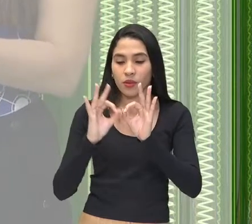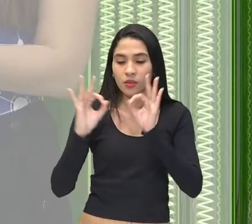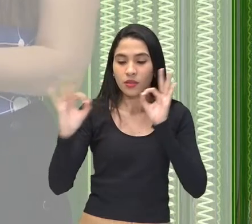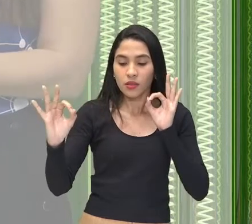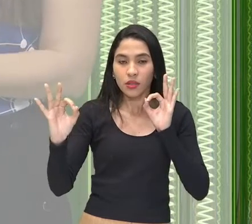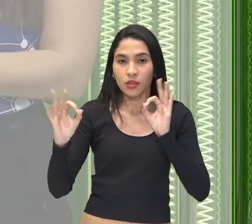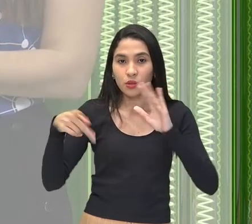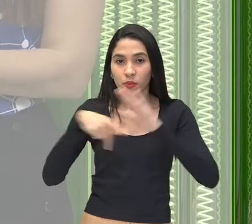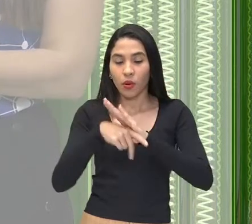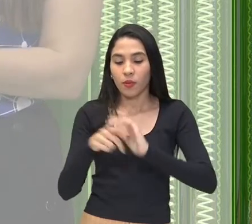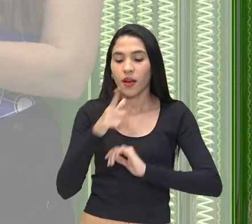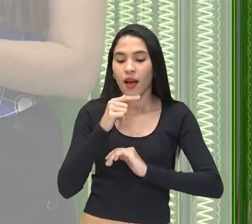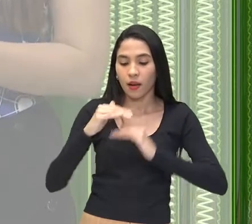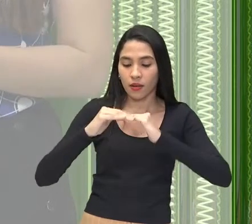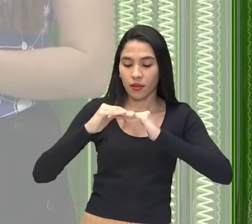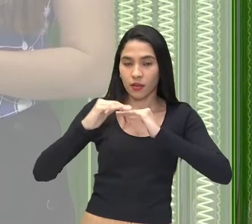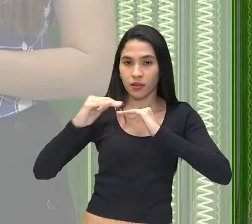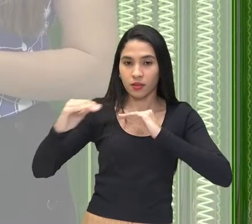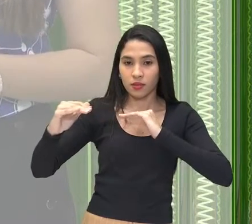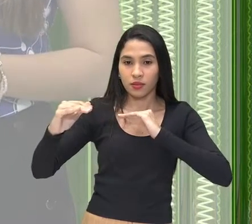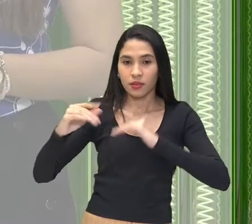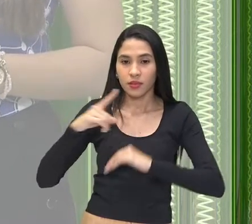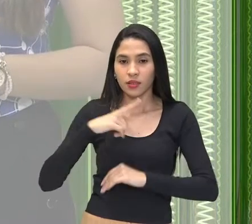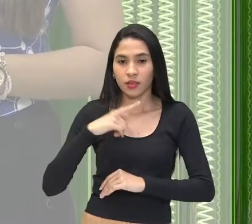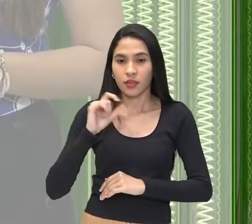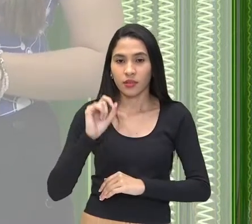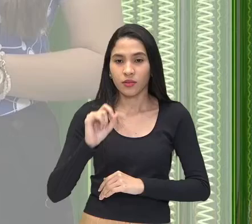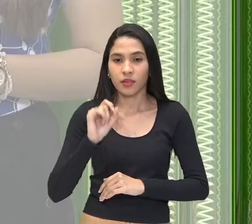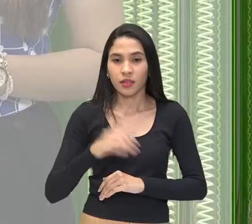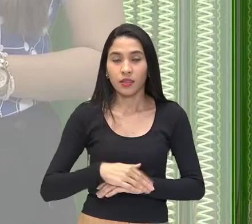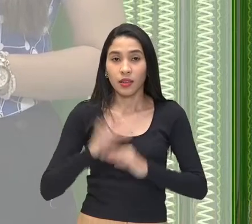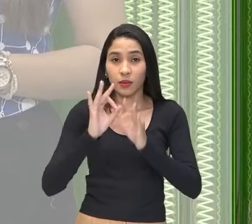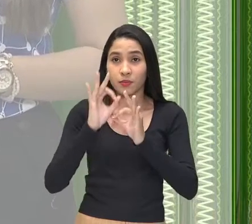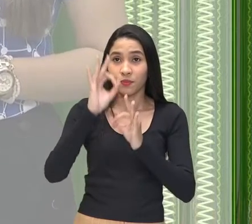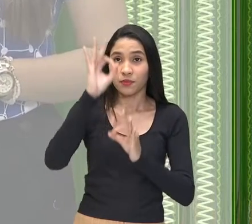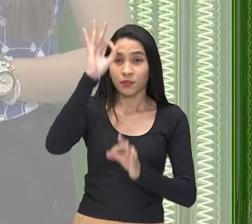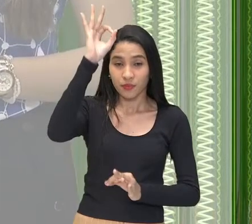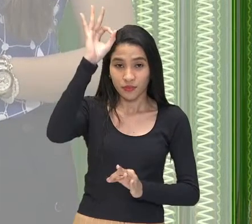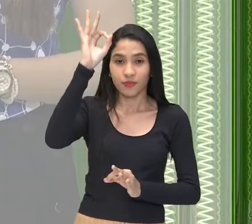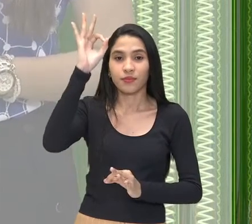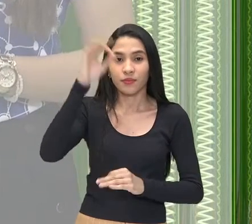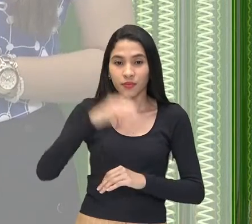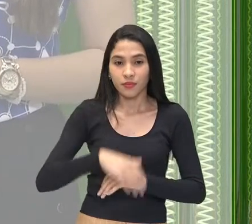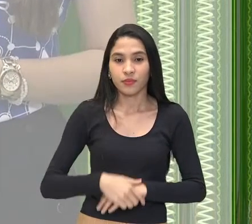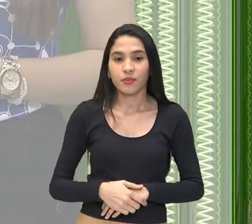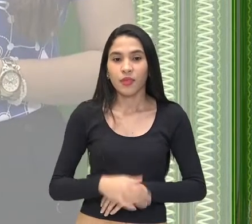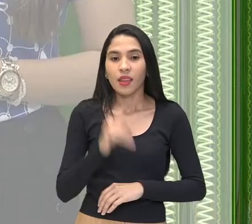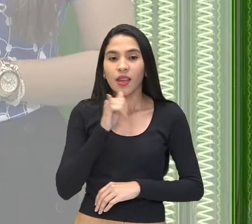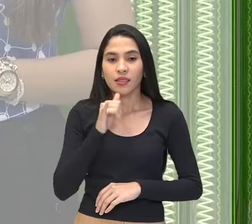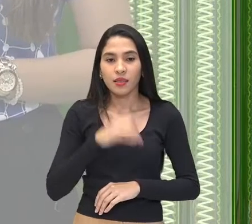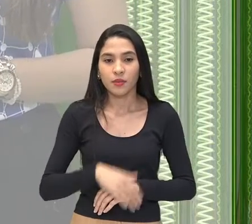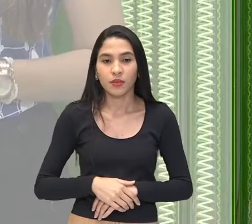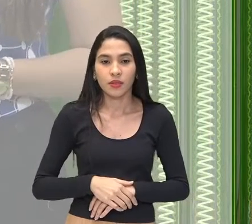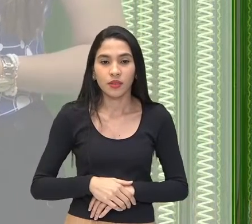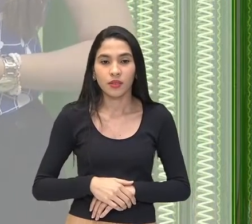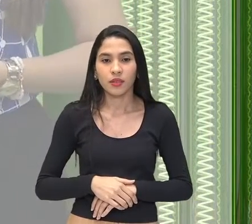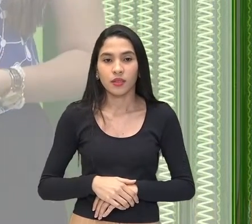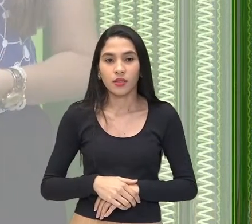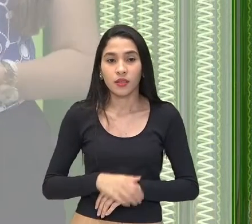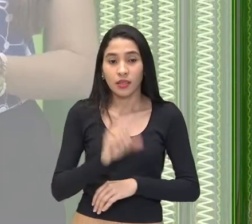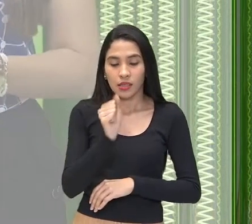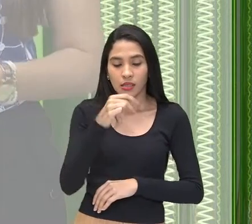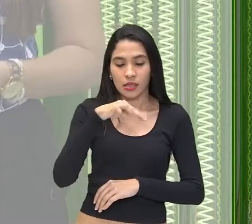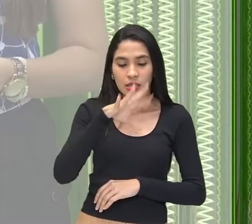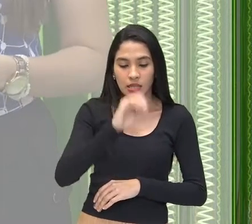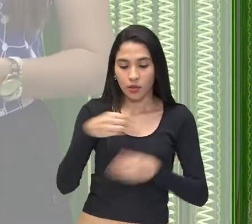nível do mar estiver, nós temos uma altitude grande, certo? Então, por exemplo, Santos está próximo ao nível